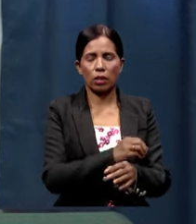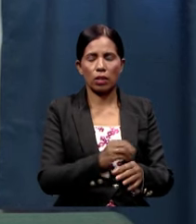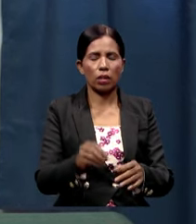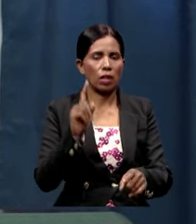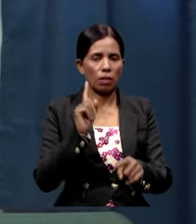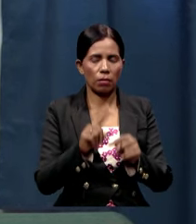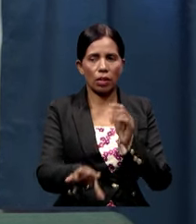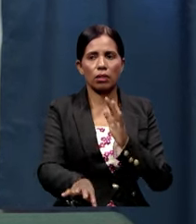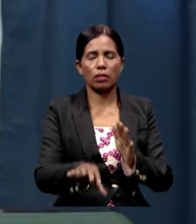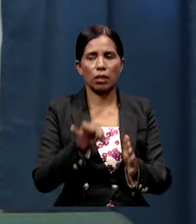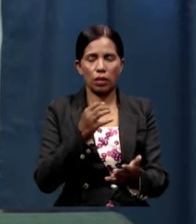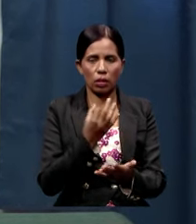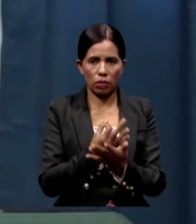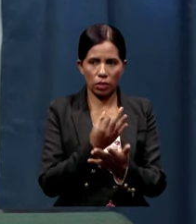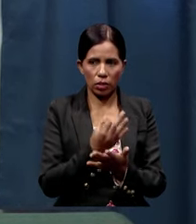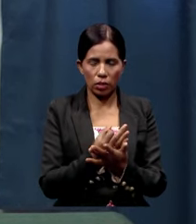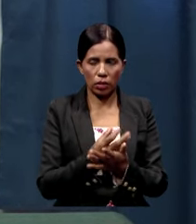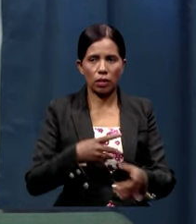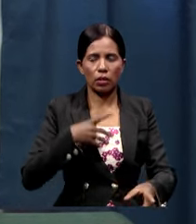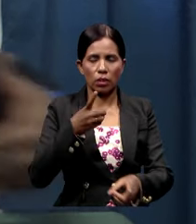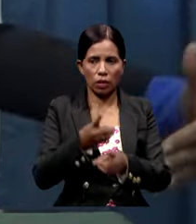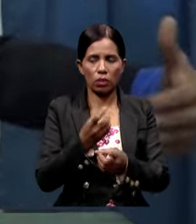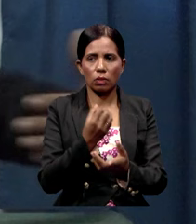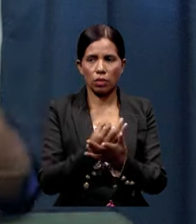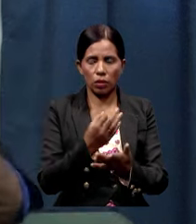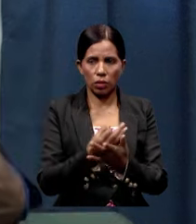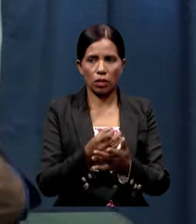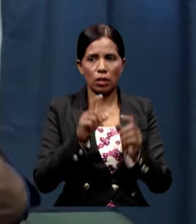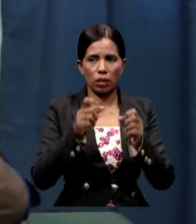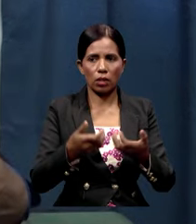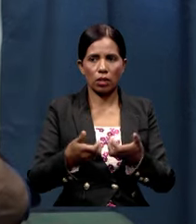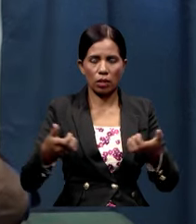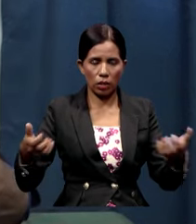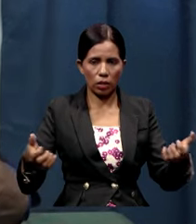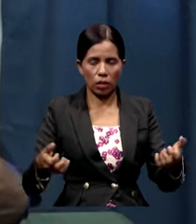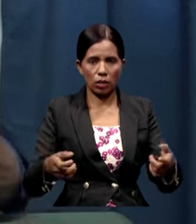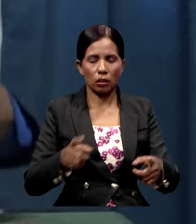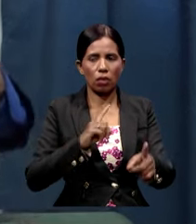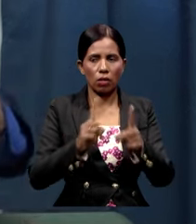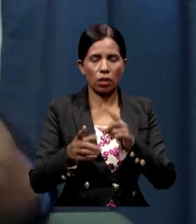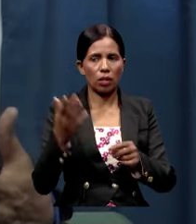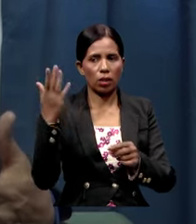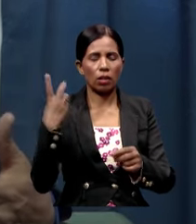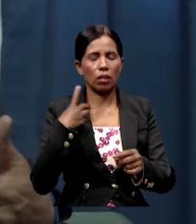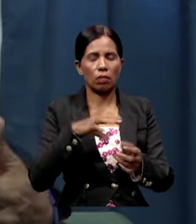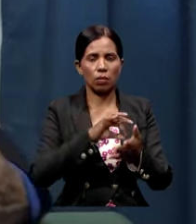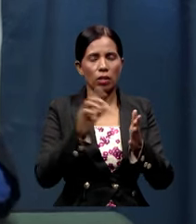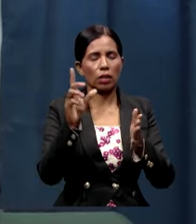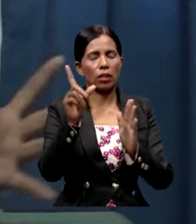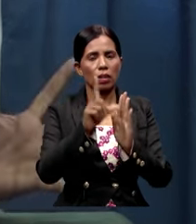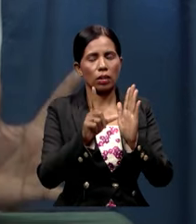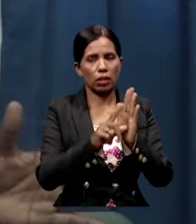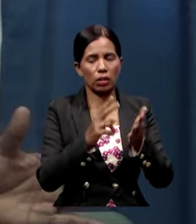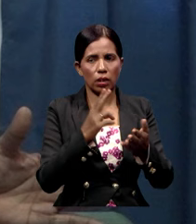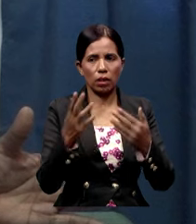tu. Eta direito ba pensar, tem que manifesta que era de momento concreto na minha lista taka. Agora tu